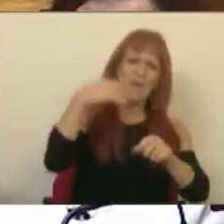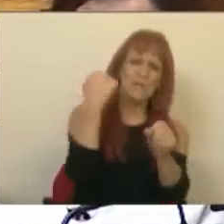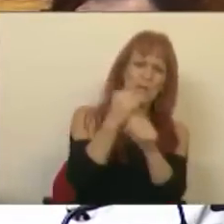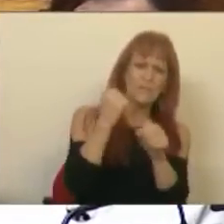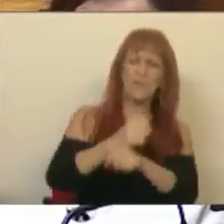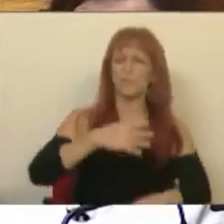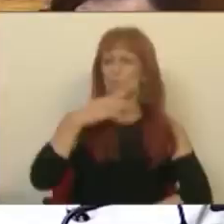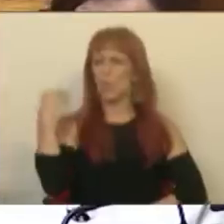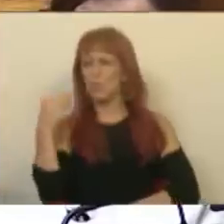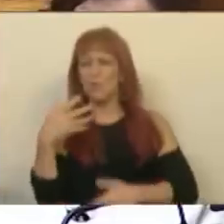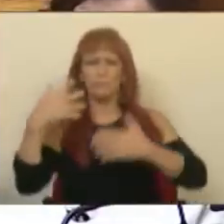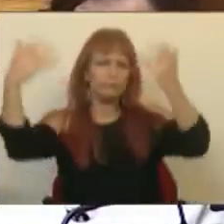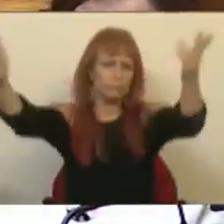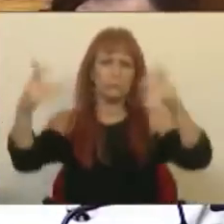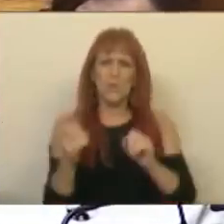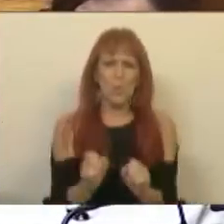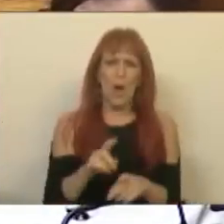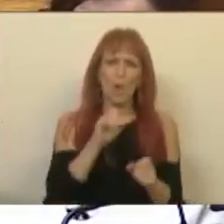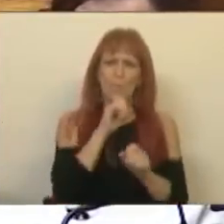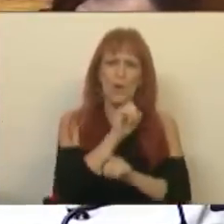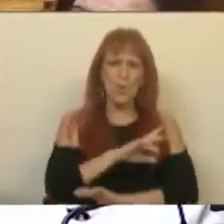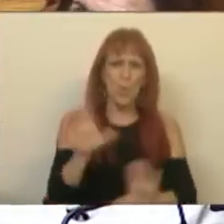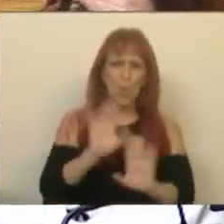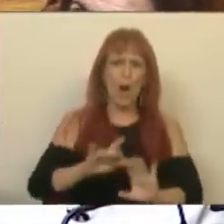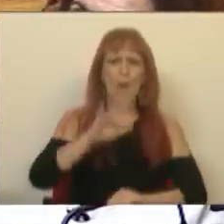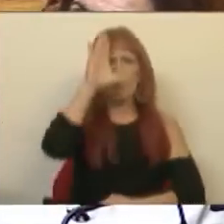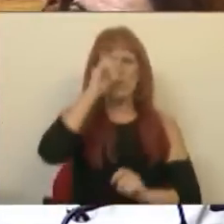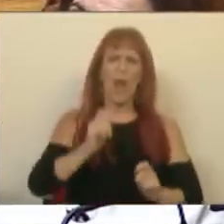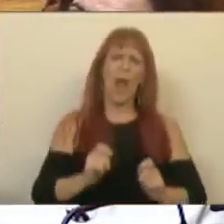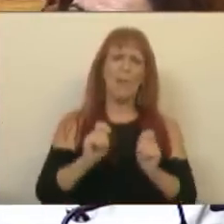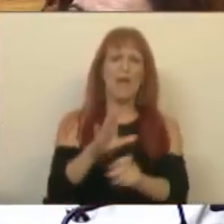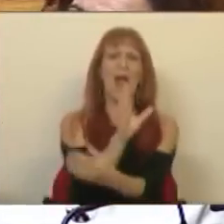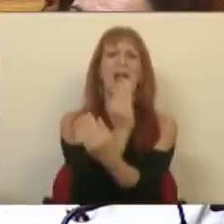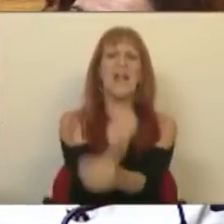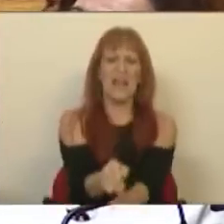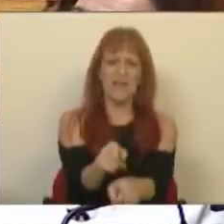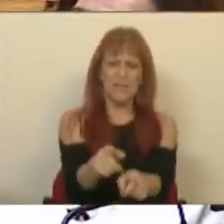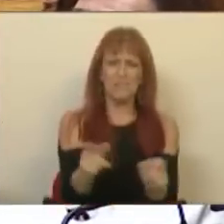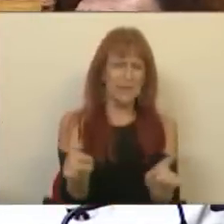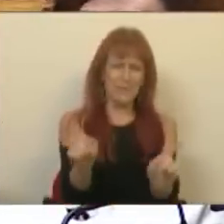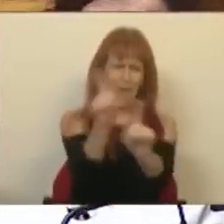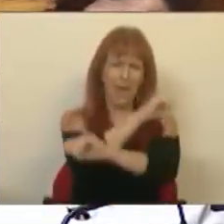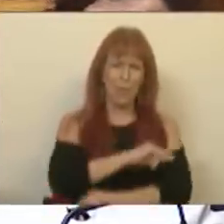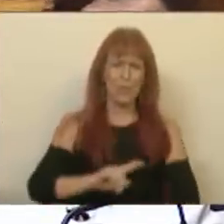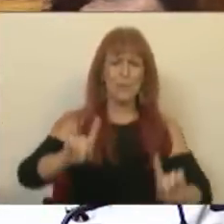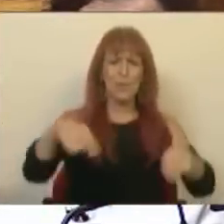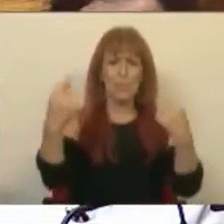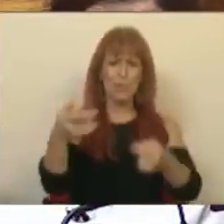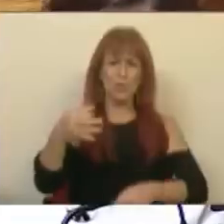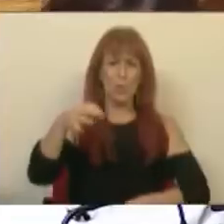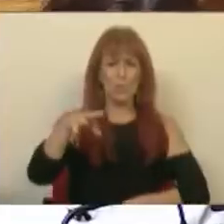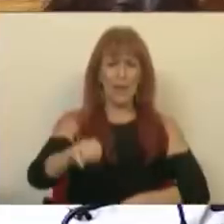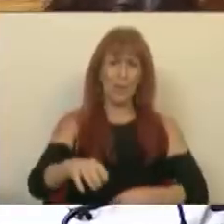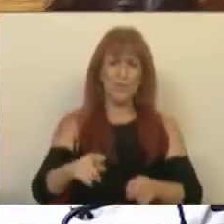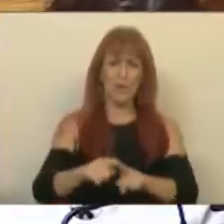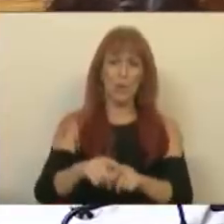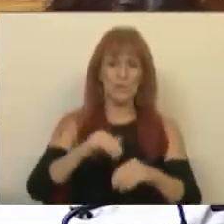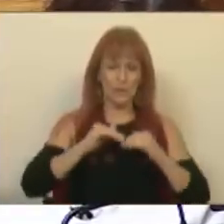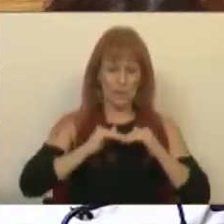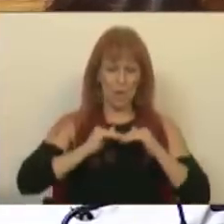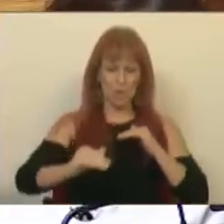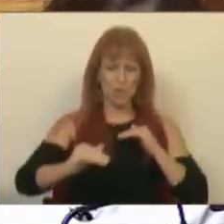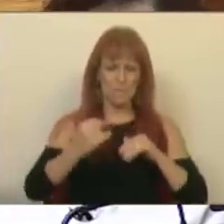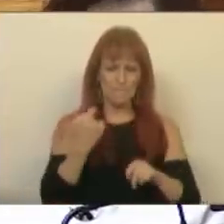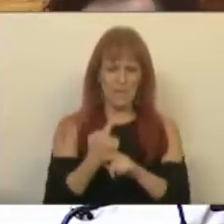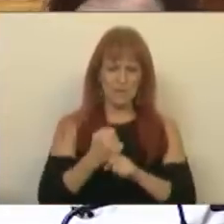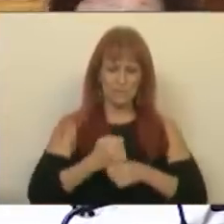os jovens enfim não tem essas oportunidades mas o Governo está a apostar nas crianças mas não depois de ter sido partido socialista que congelou